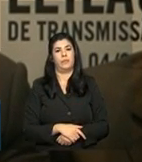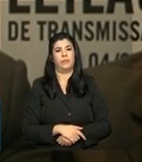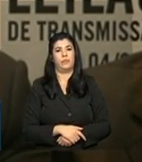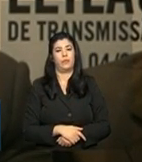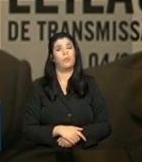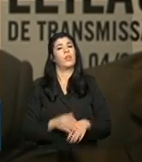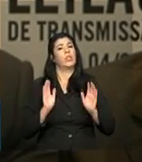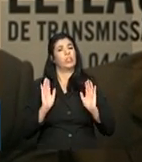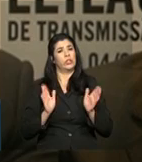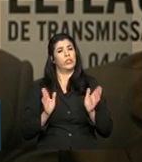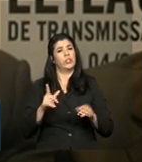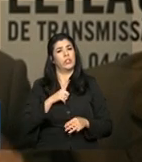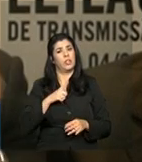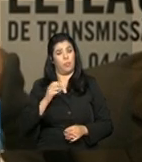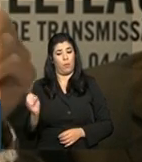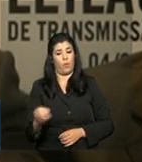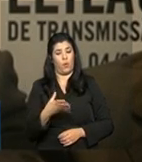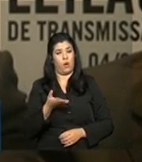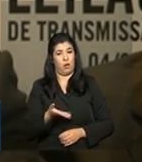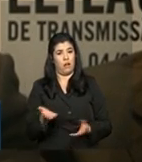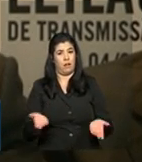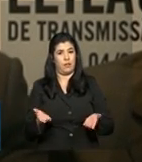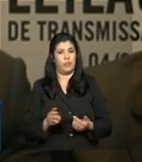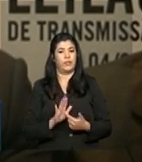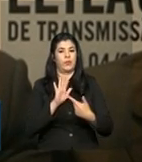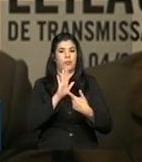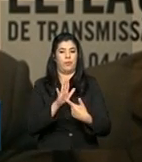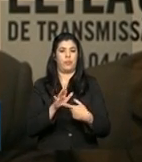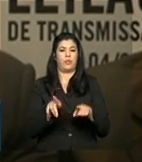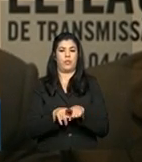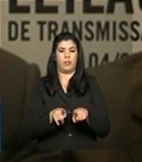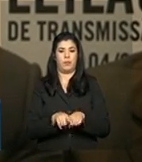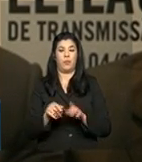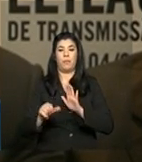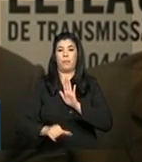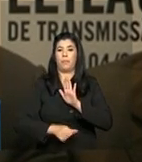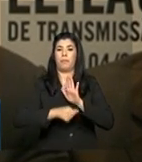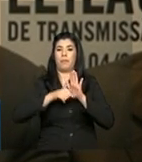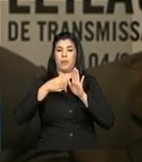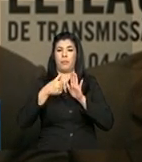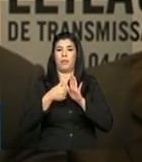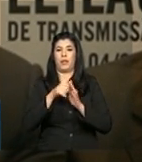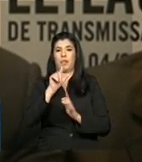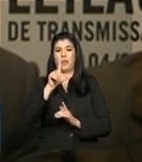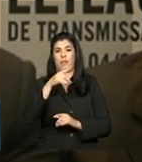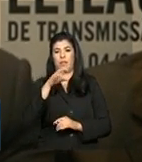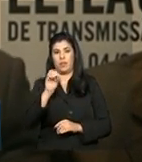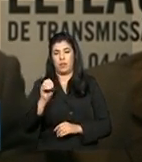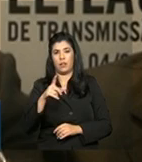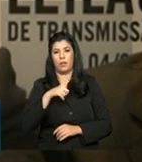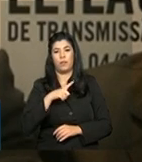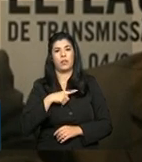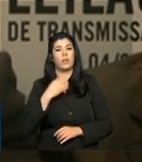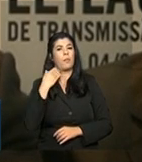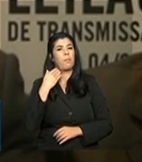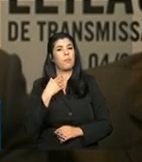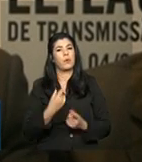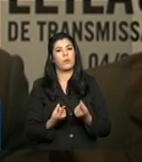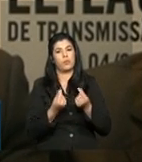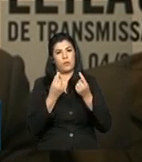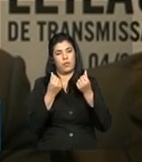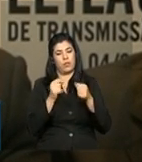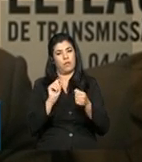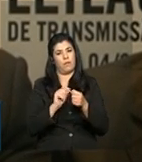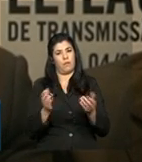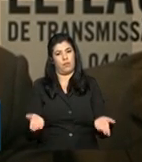Não, já valendo para o lote agora, é como eu quantifico o lote. Então, o primeiro leilão que já utiliza o novo banco de preços é o que foi realizado